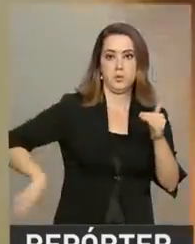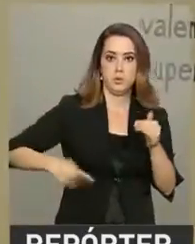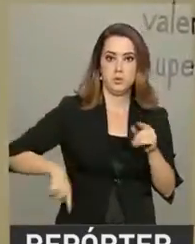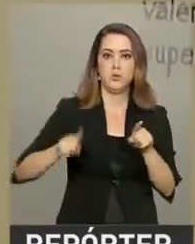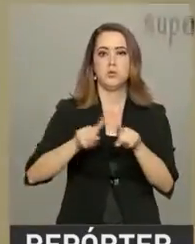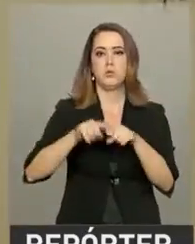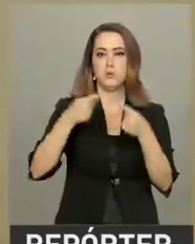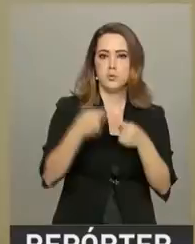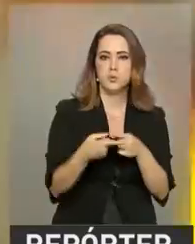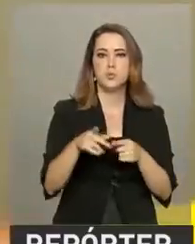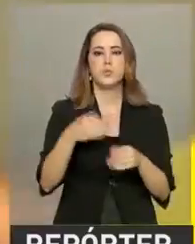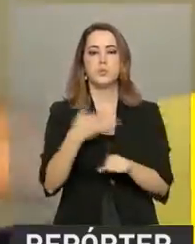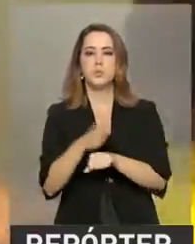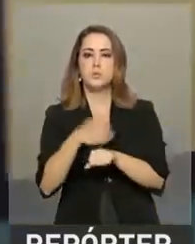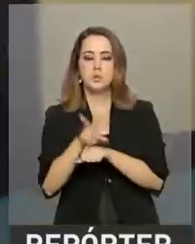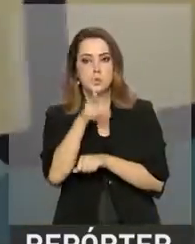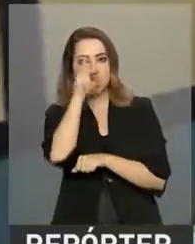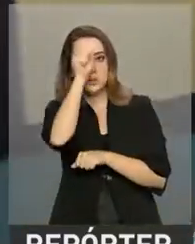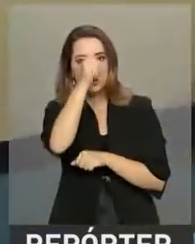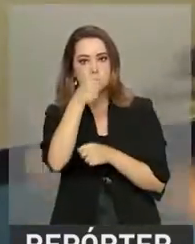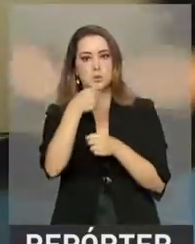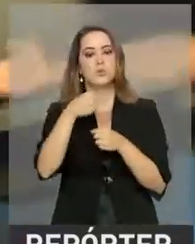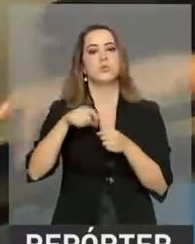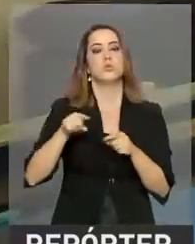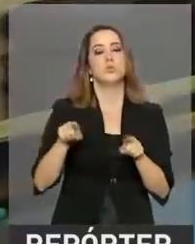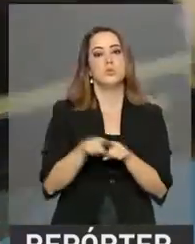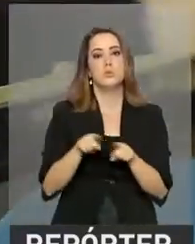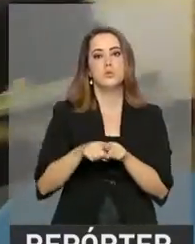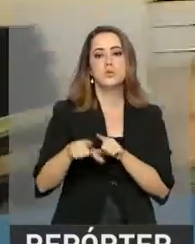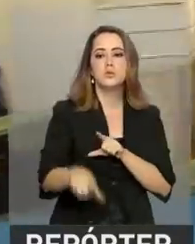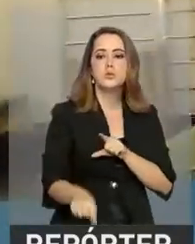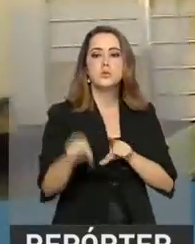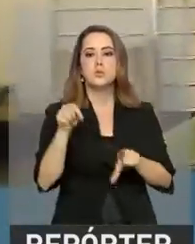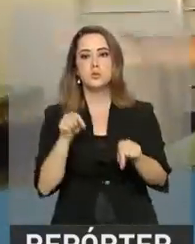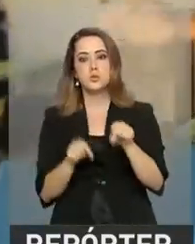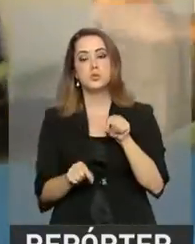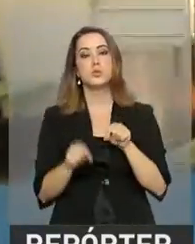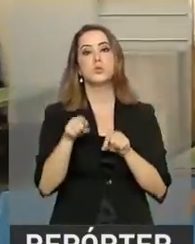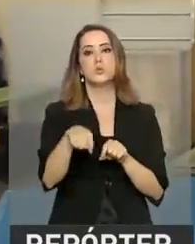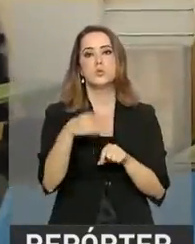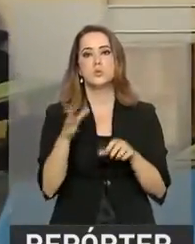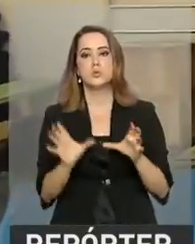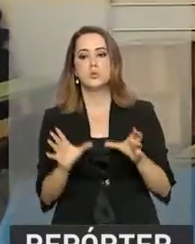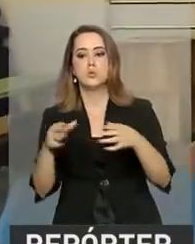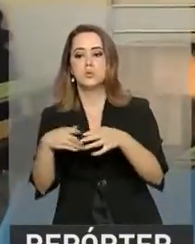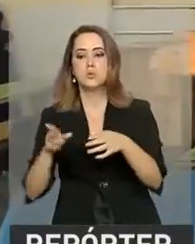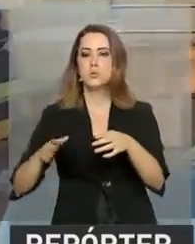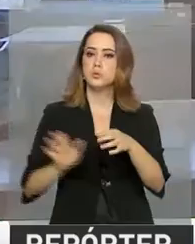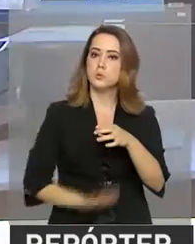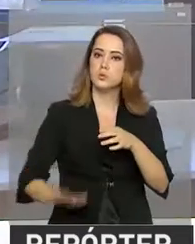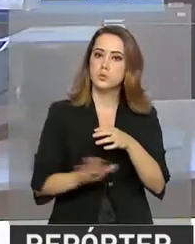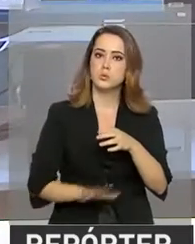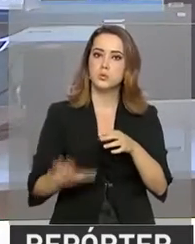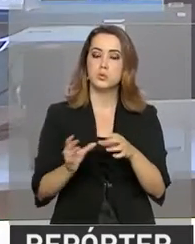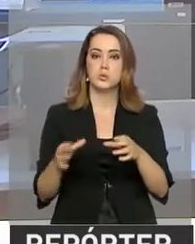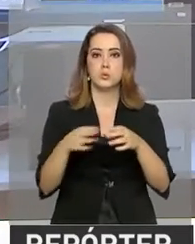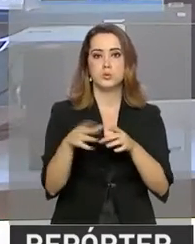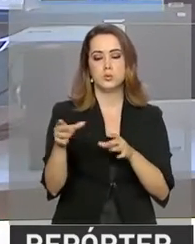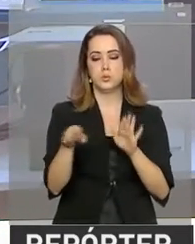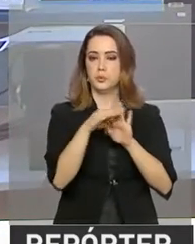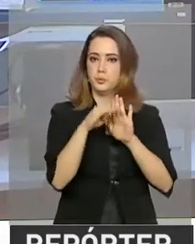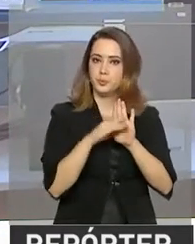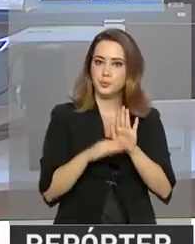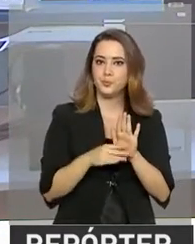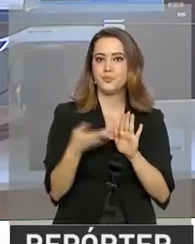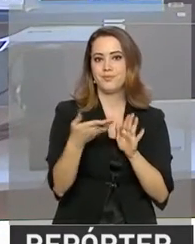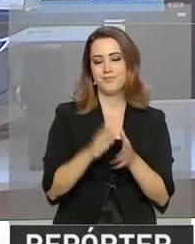de força, flexibilidade, onde a gente, de fato, seleciona as crianças que vão fazer parte do nosso projeto. Esta